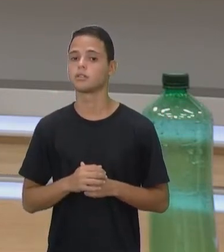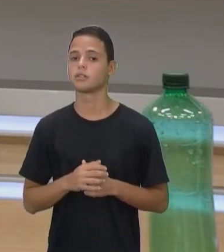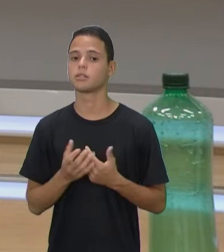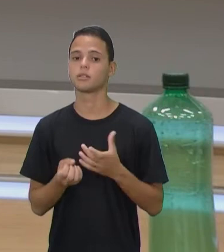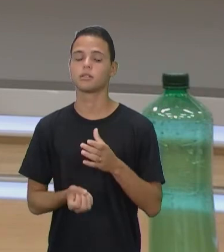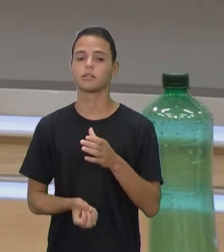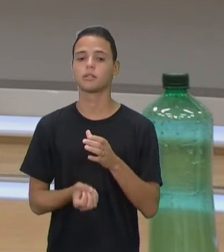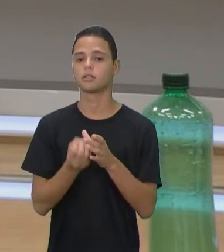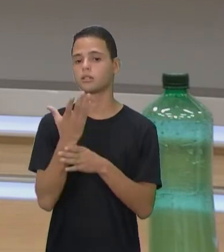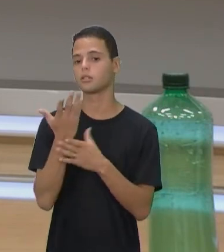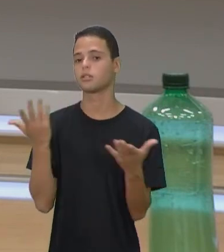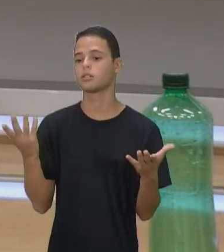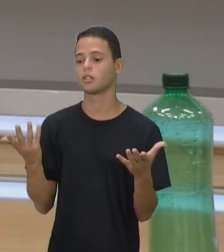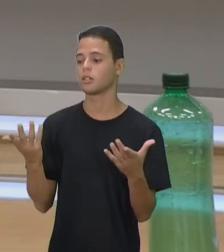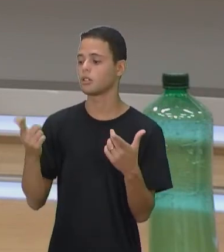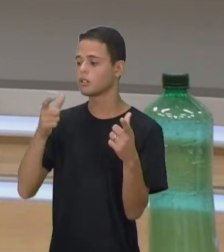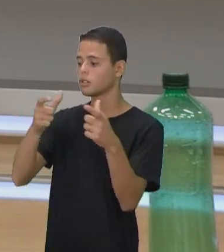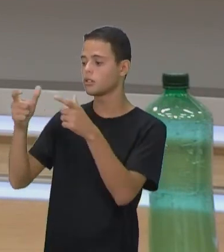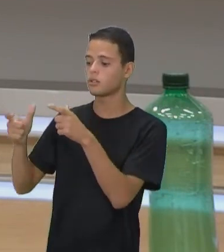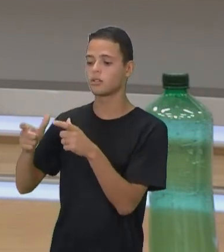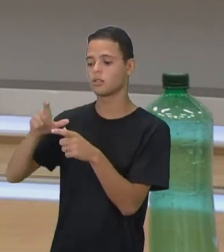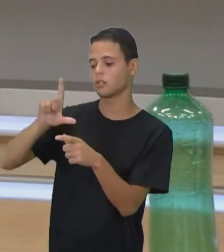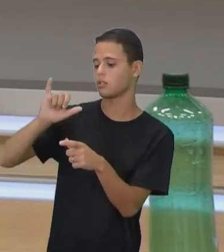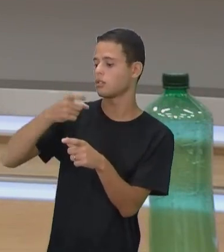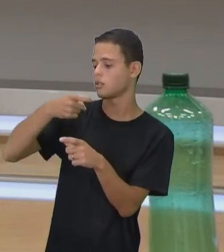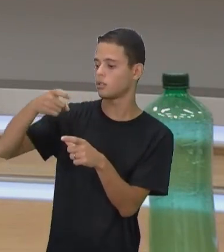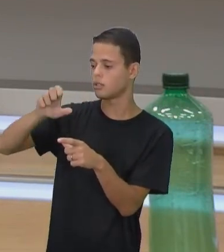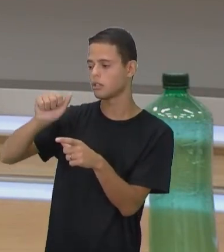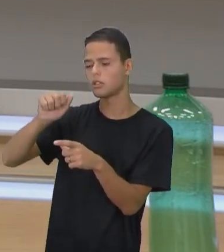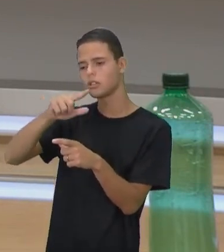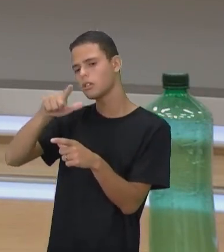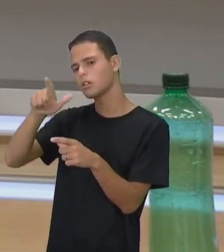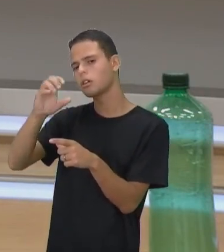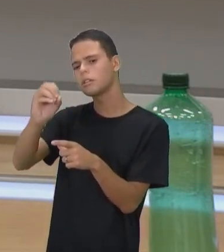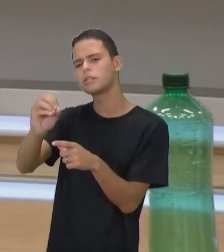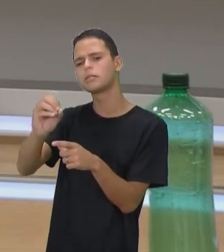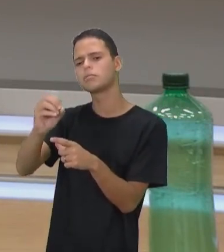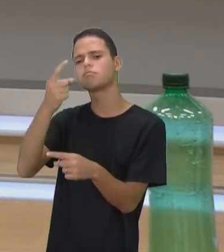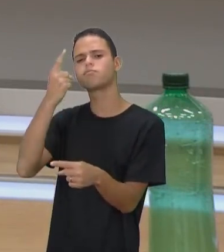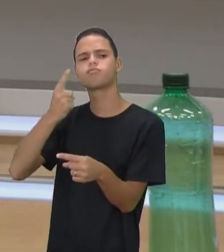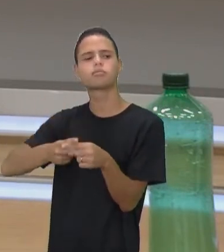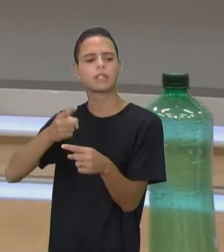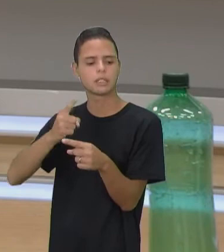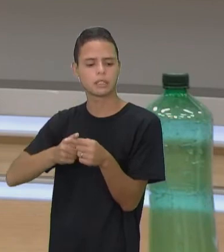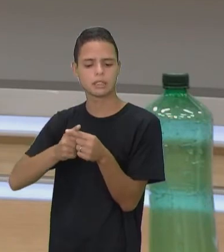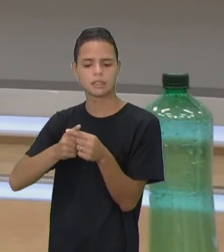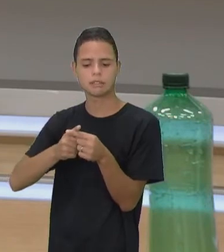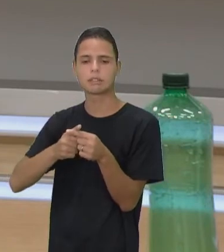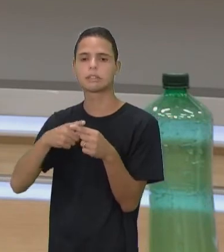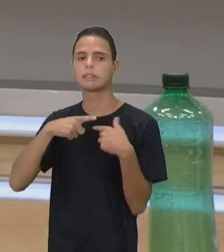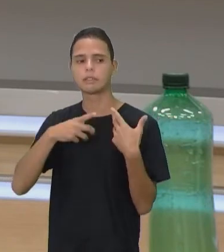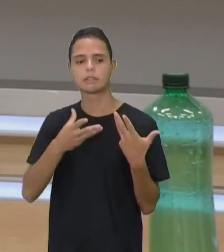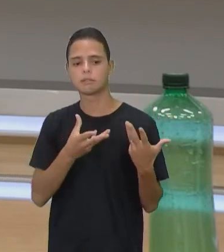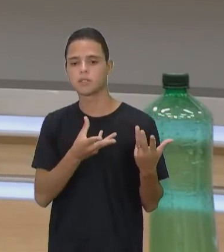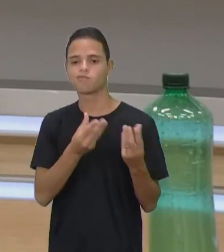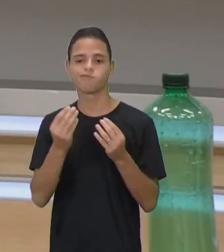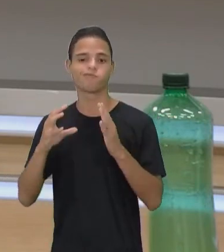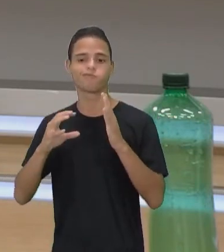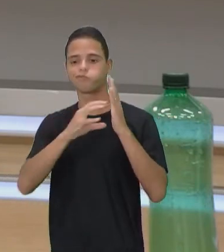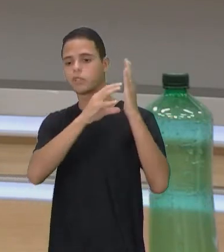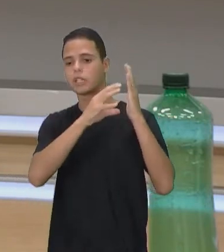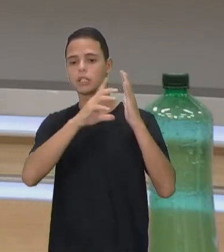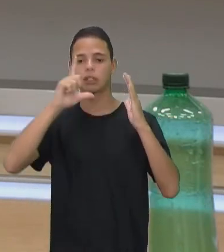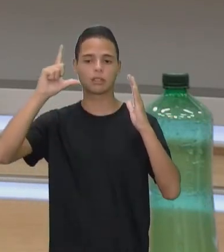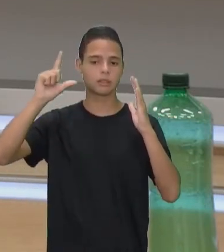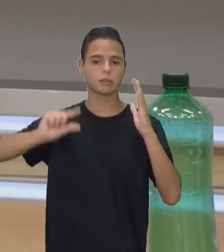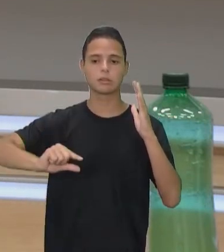vai ser criado um lixão, você já pode pensar, por quê? Por que está sendo criado um lixão, sendo que a gente já tem uma outra medida que vai impactar menos o